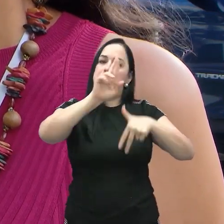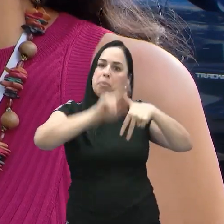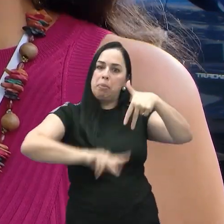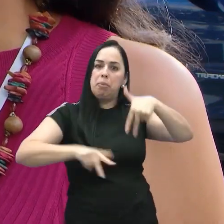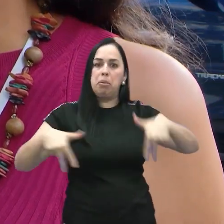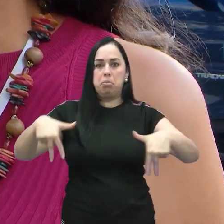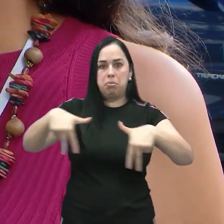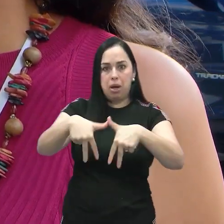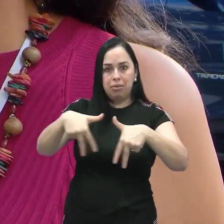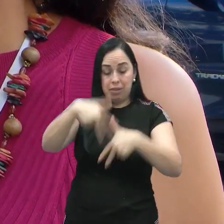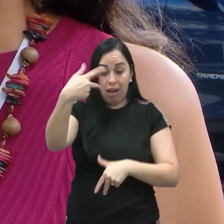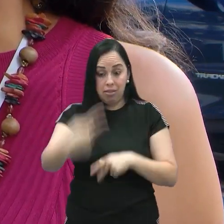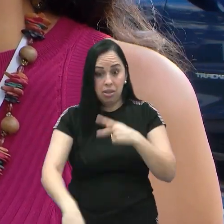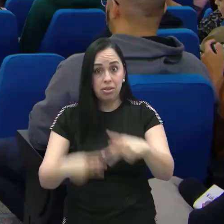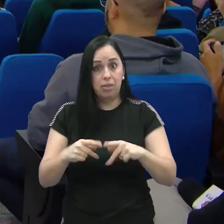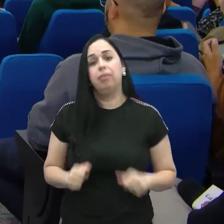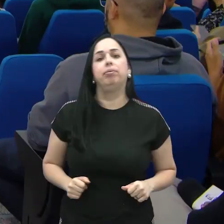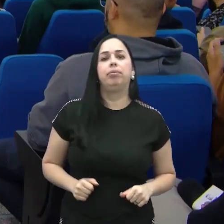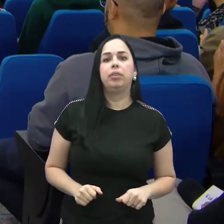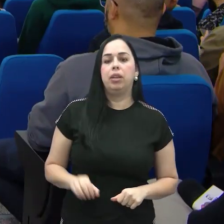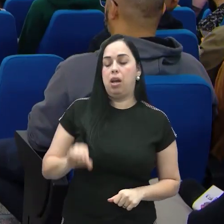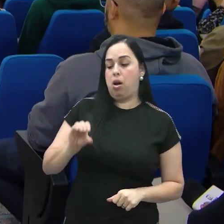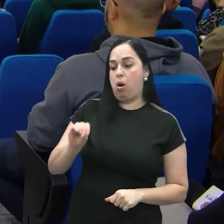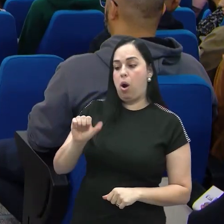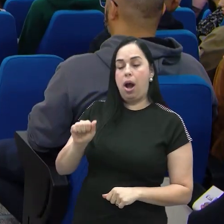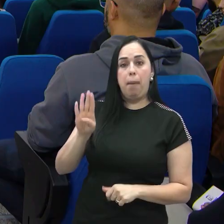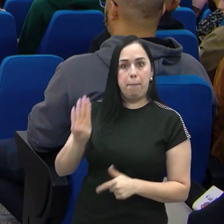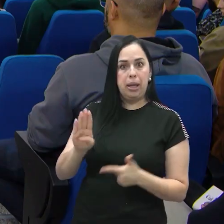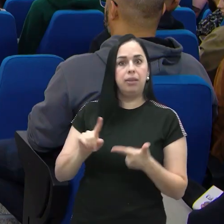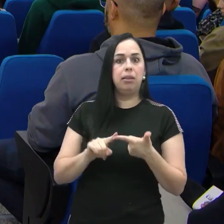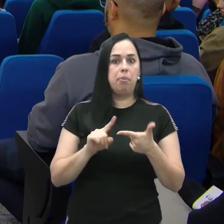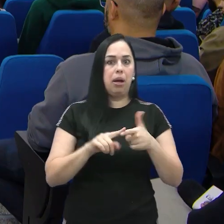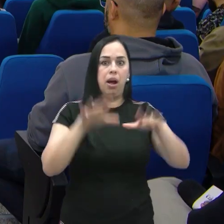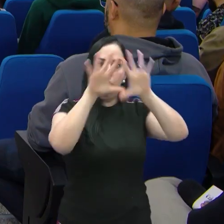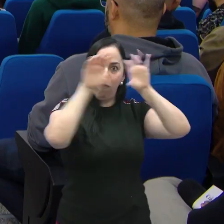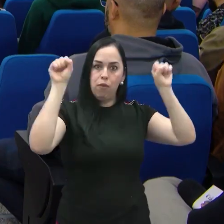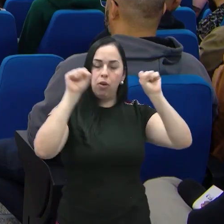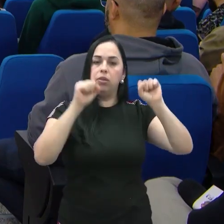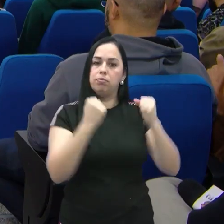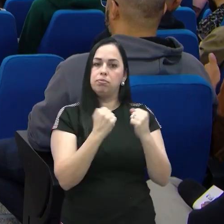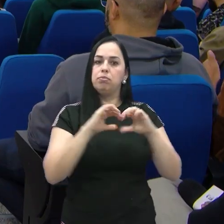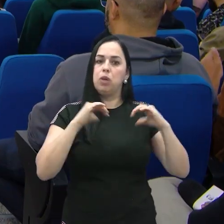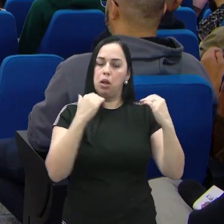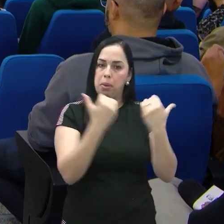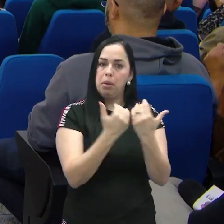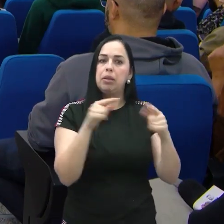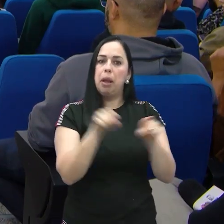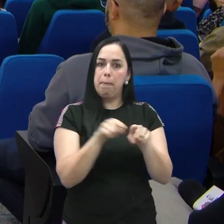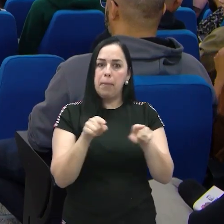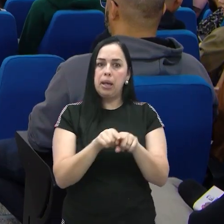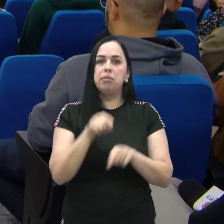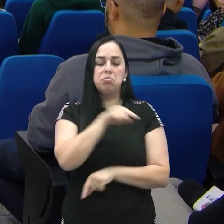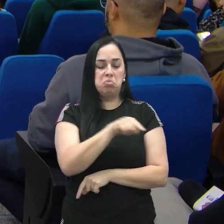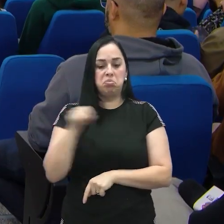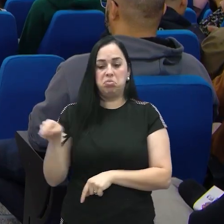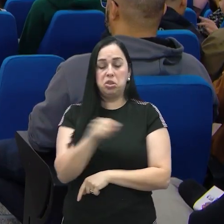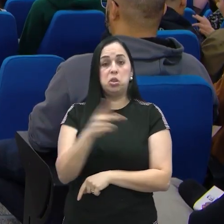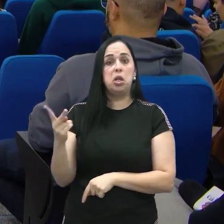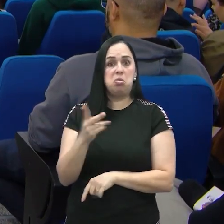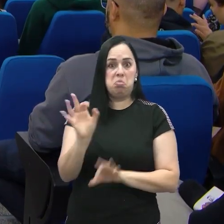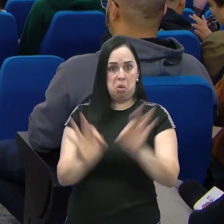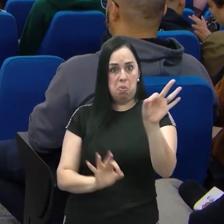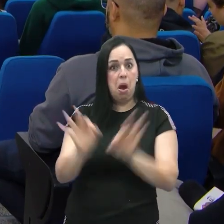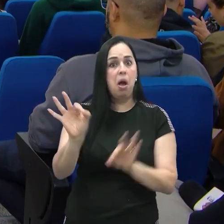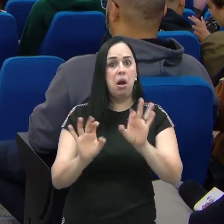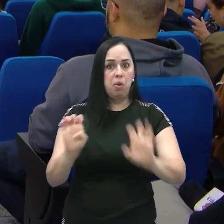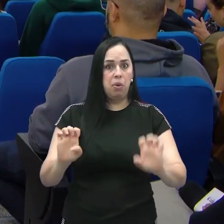LGBTQIAPN+, aqui da nossa cidade. Além da OAB de São José, o Fórum Municipal LGBTQIA+, também foi um dos